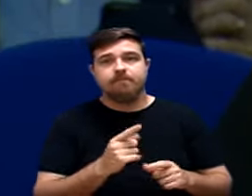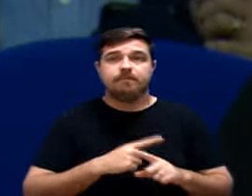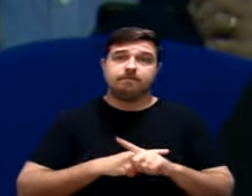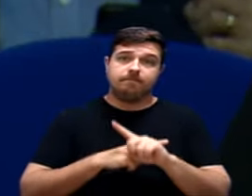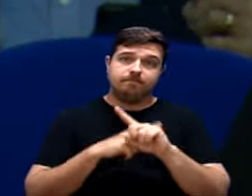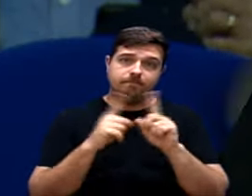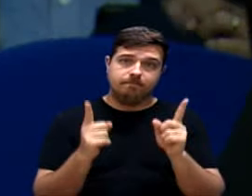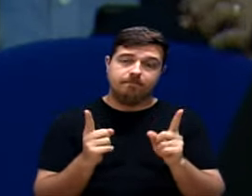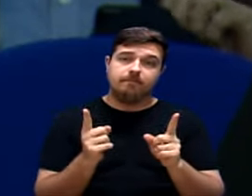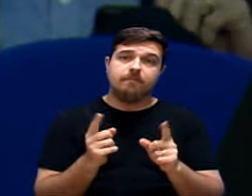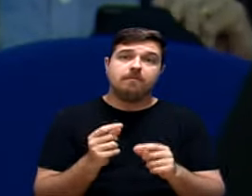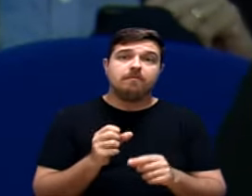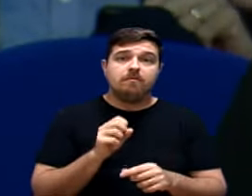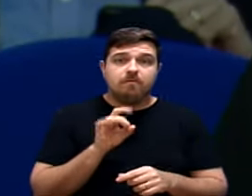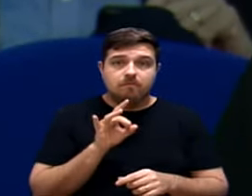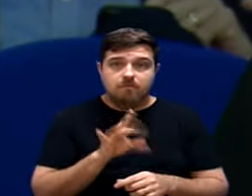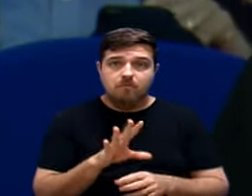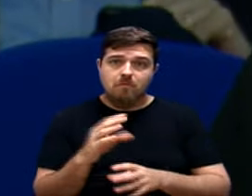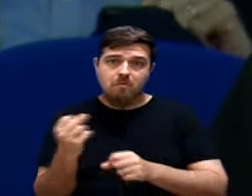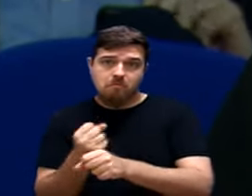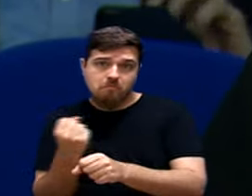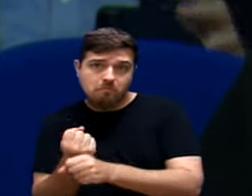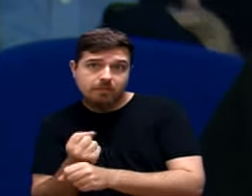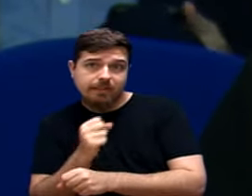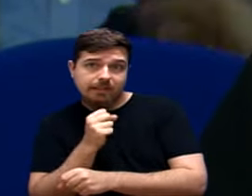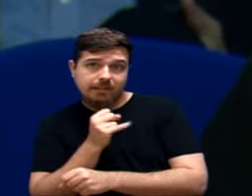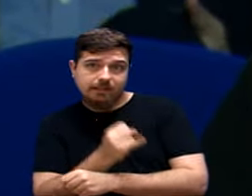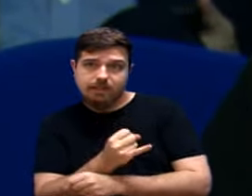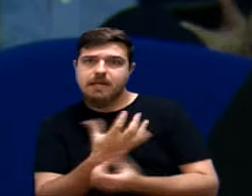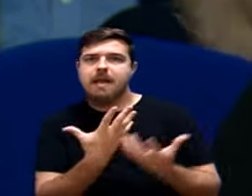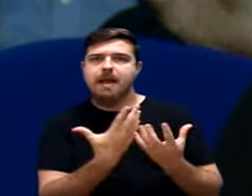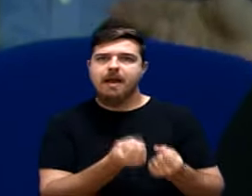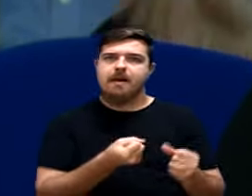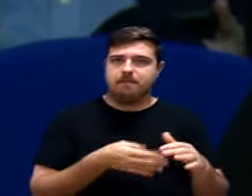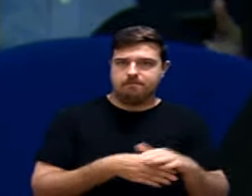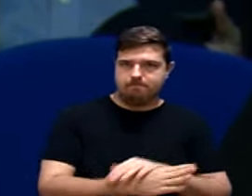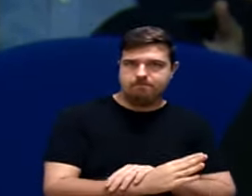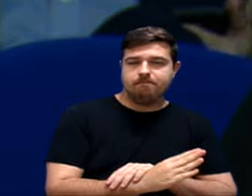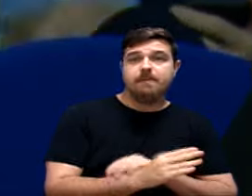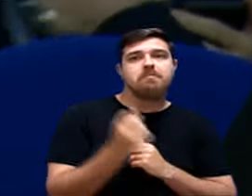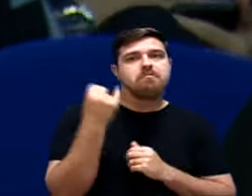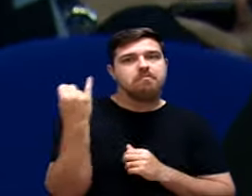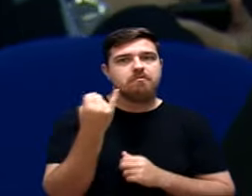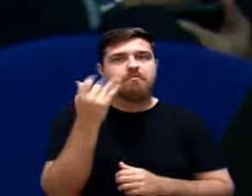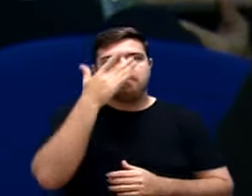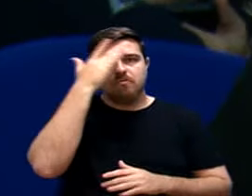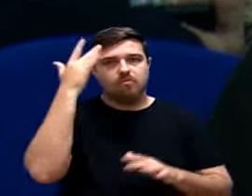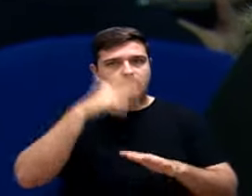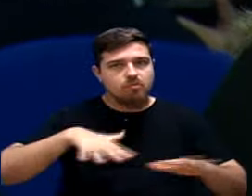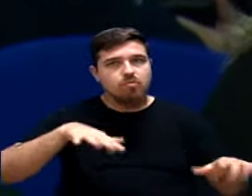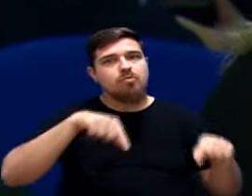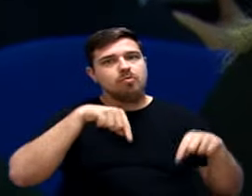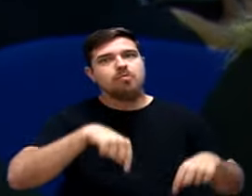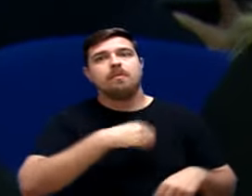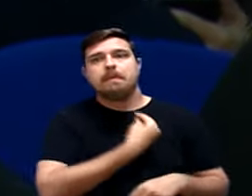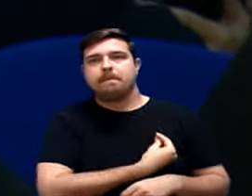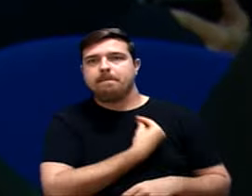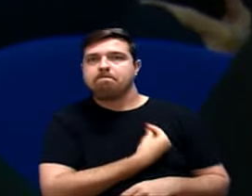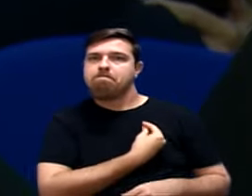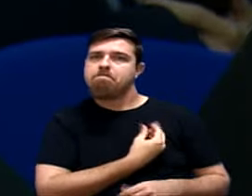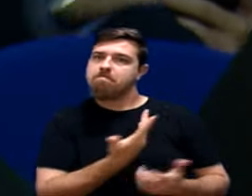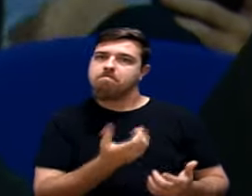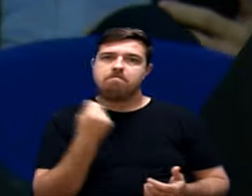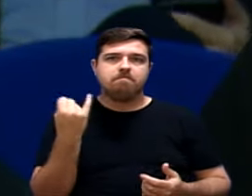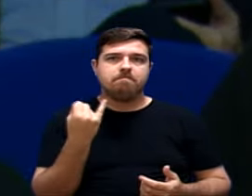só fazemos aquilo que foi aprovado Então é assim gente é muito importante a participação da sociedade nesse momento